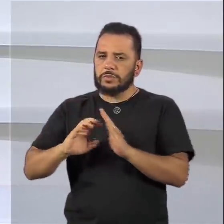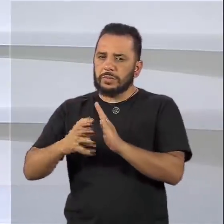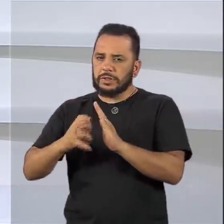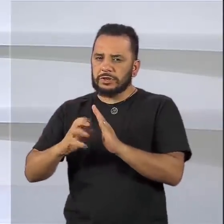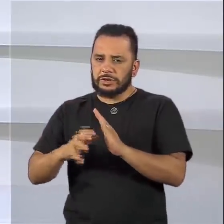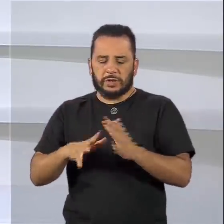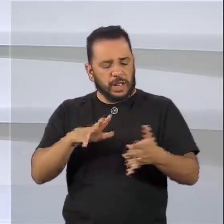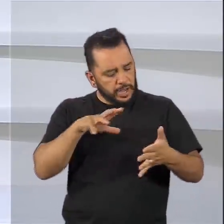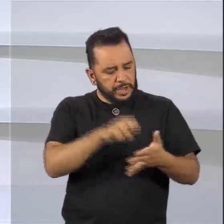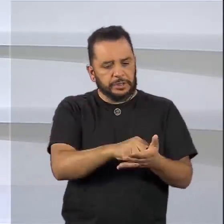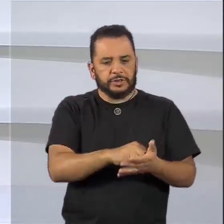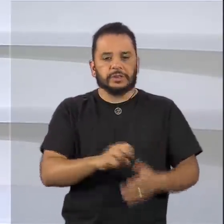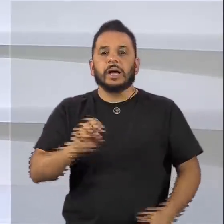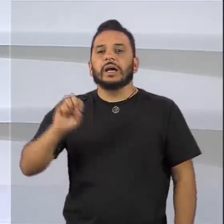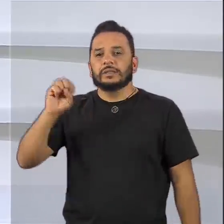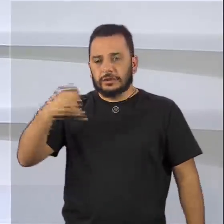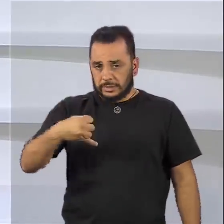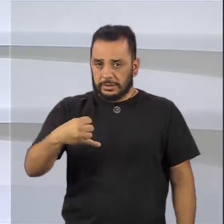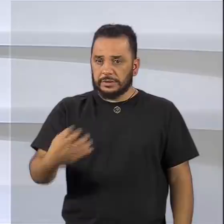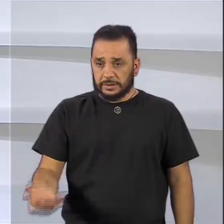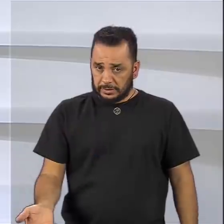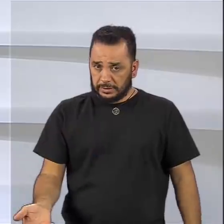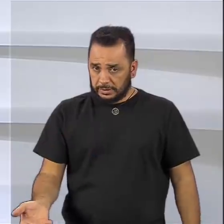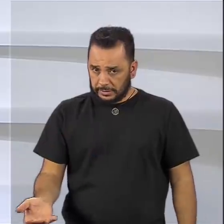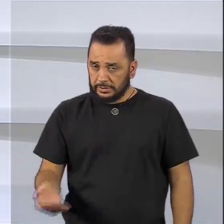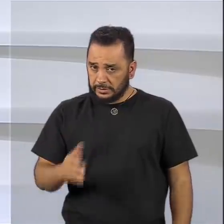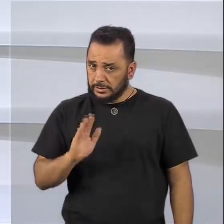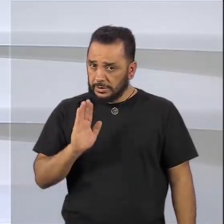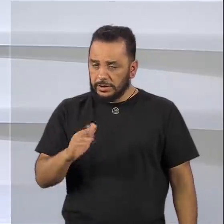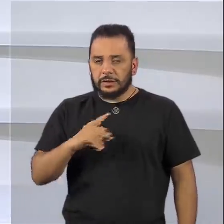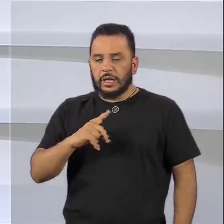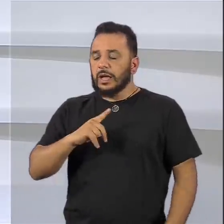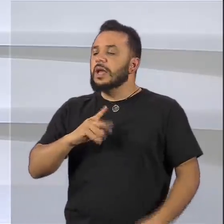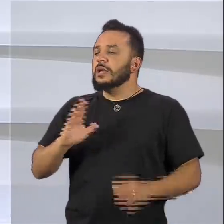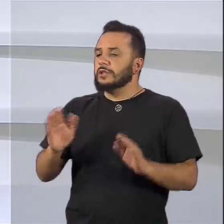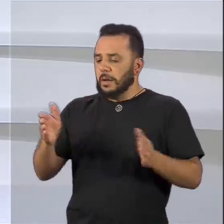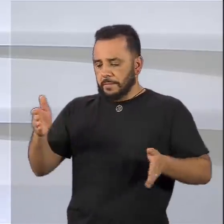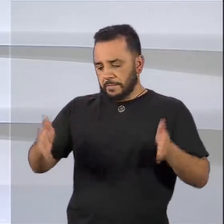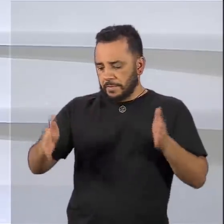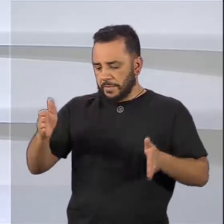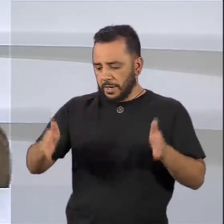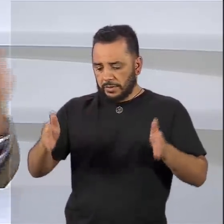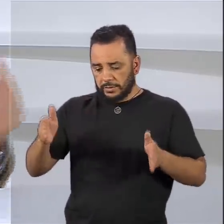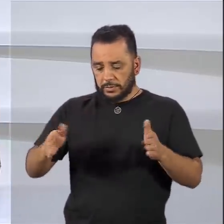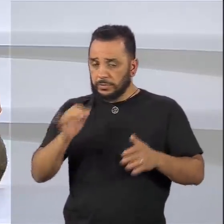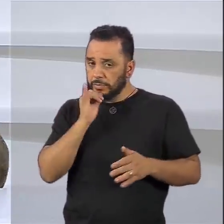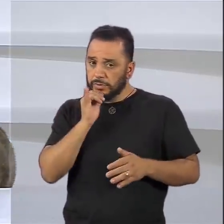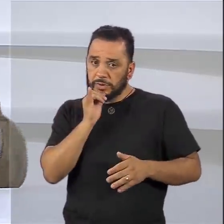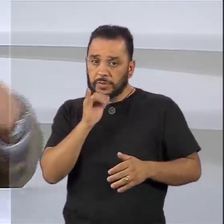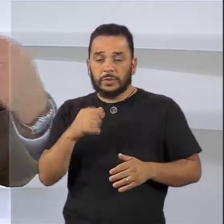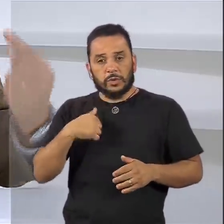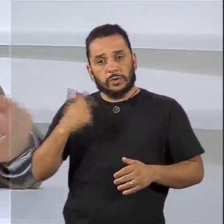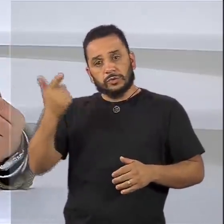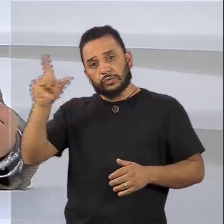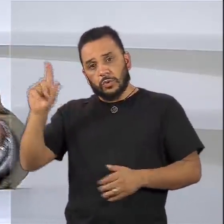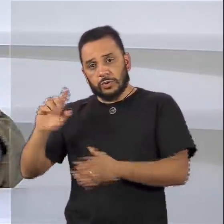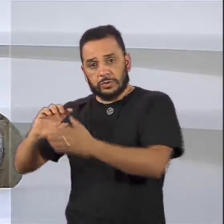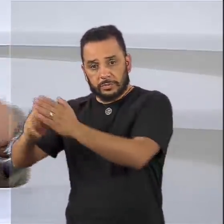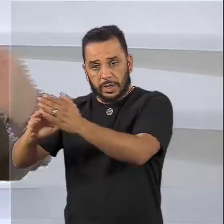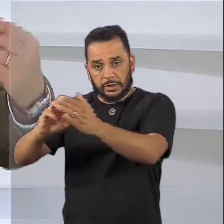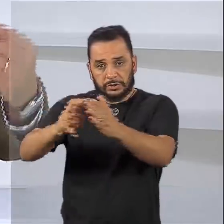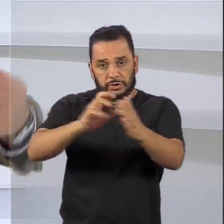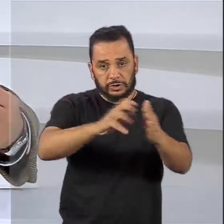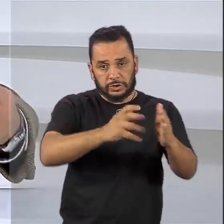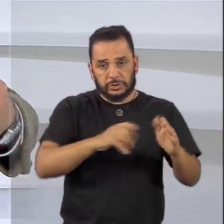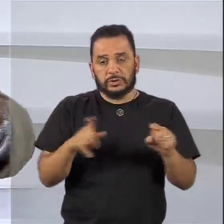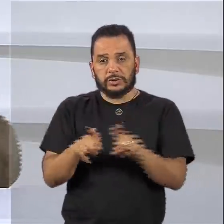pode ser rejeitado nesse dia, né? Veja, abre-se prazo para impugnação, né? Então, os outros partidos e o Ministério